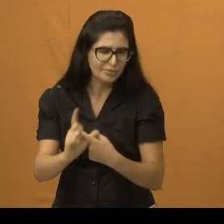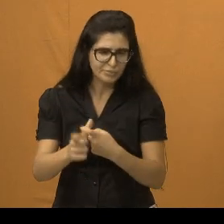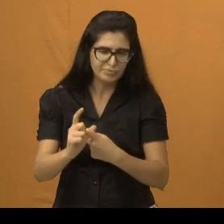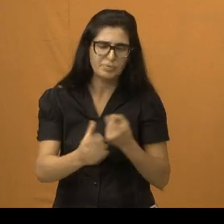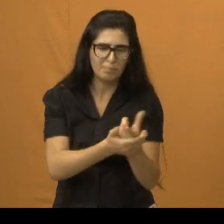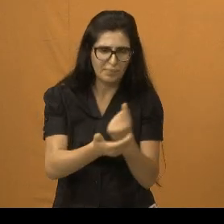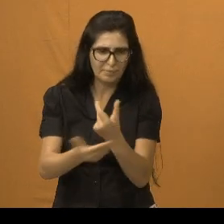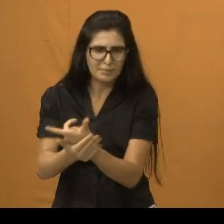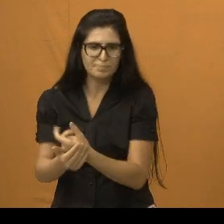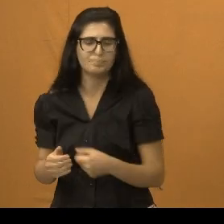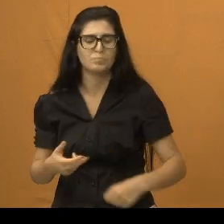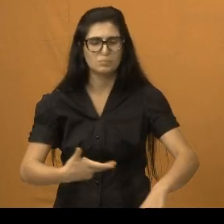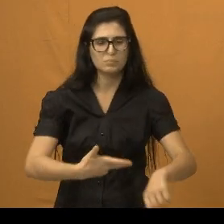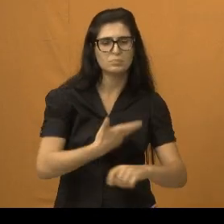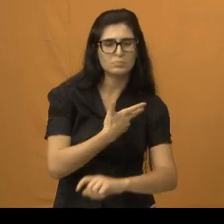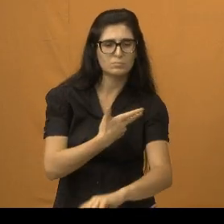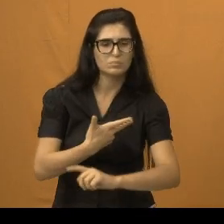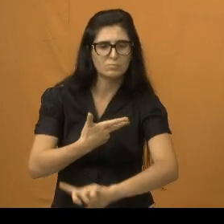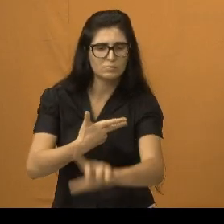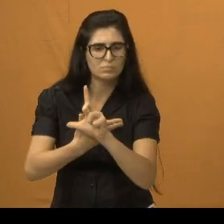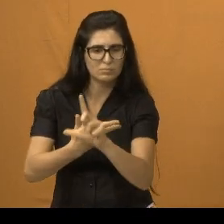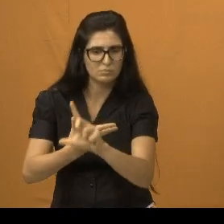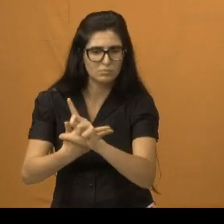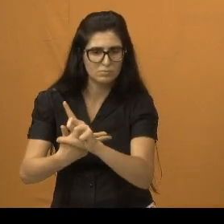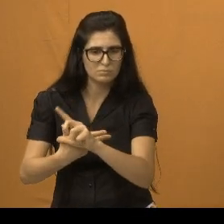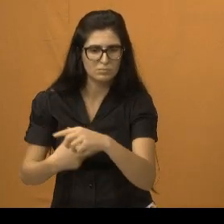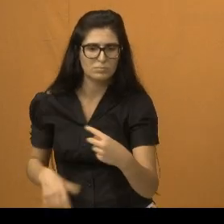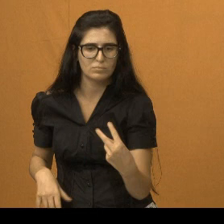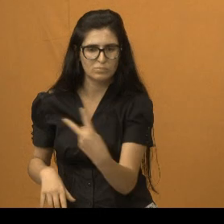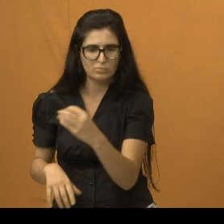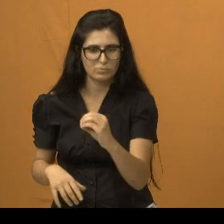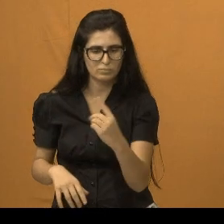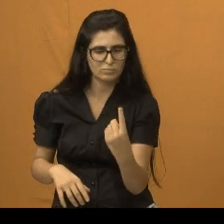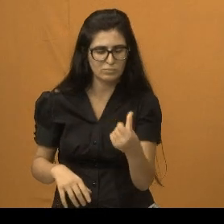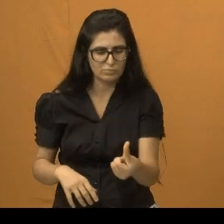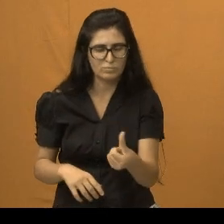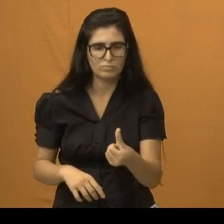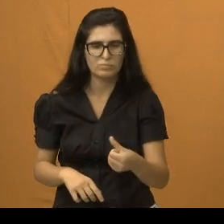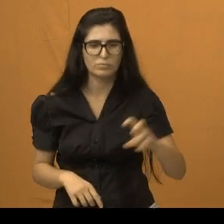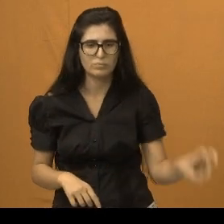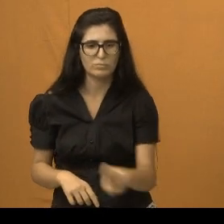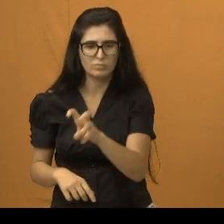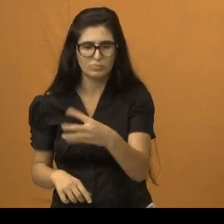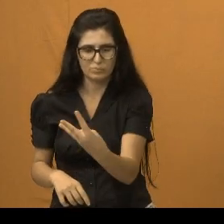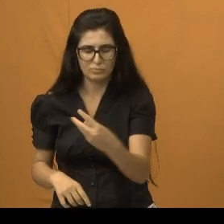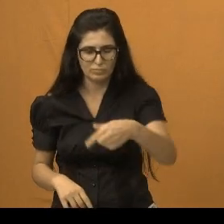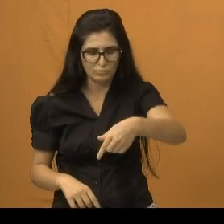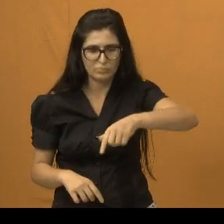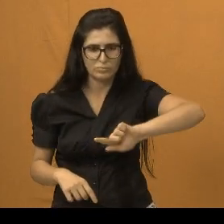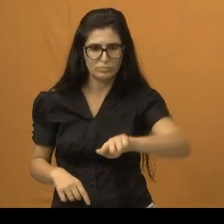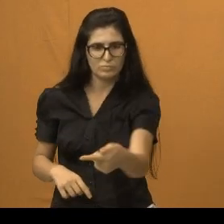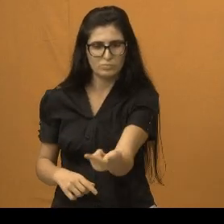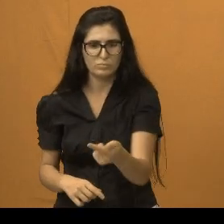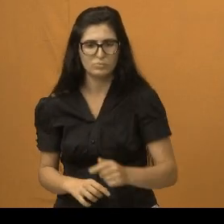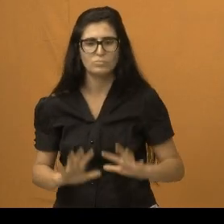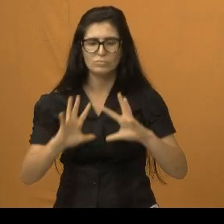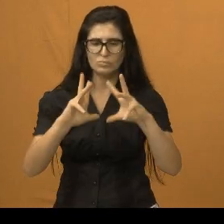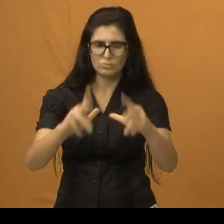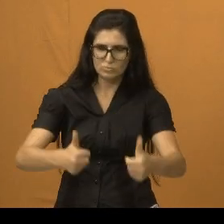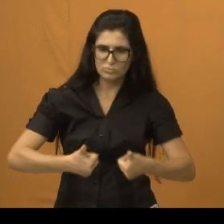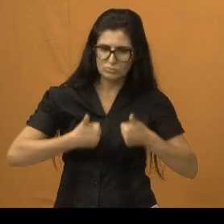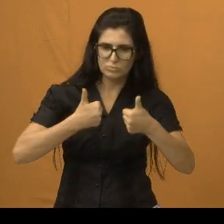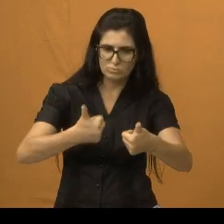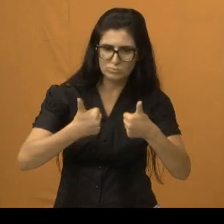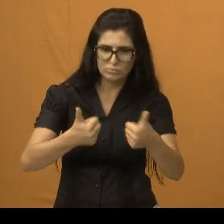No Poder Legislativo, tivemos um saldo em 2016 de 547 mil, e todo ele cumprido